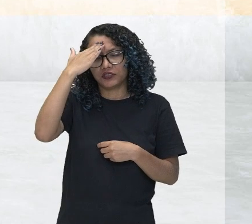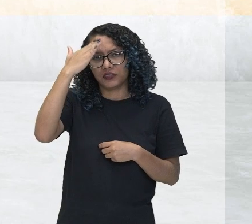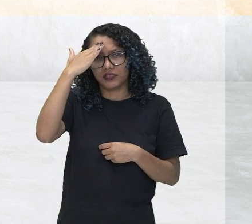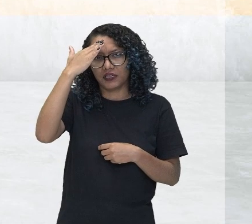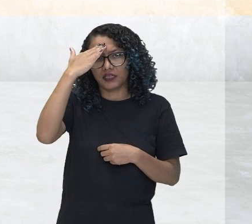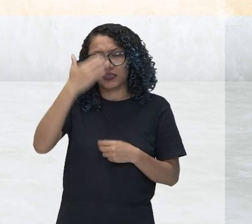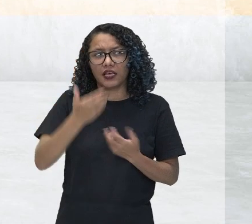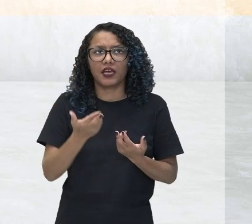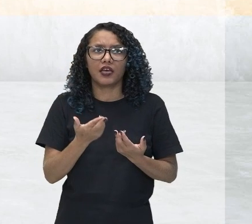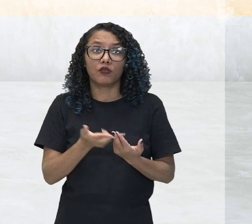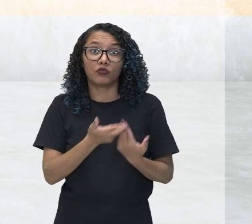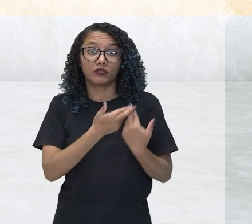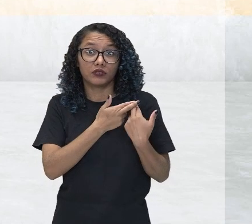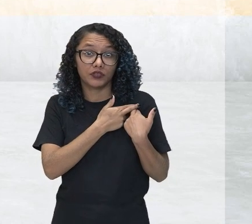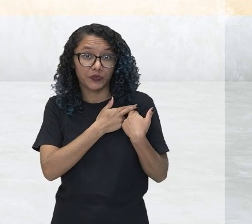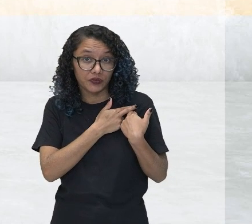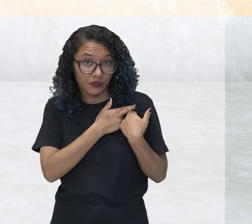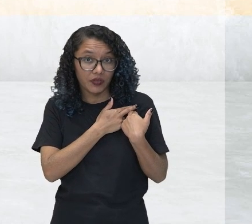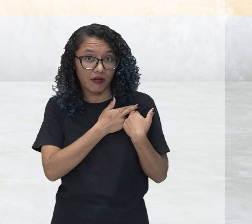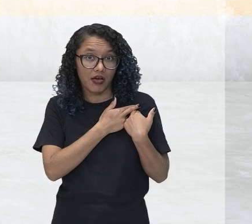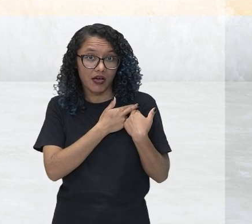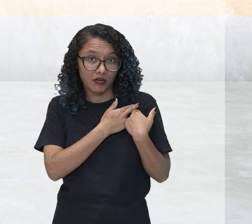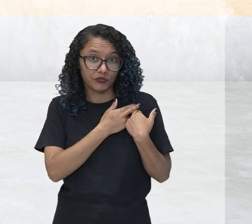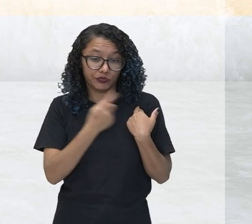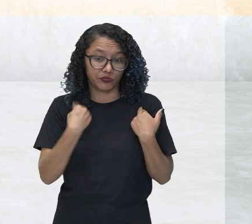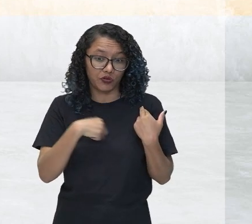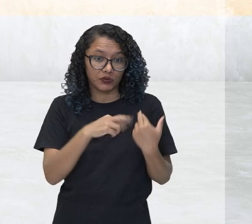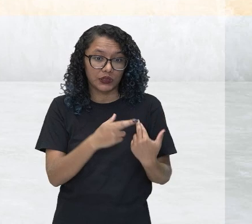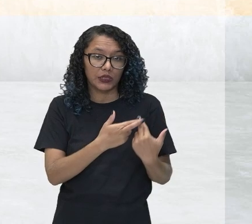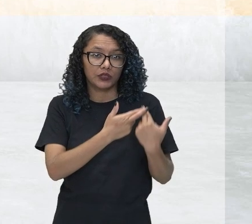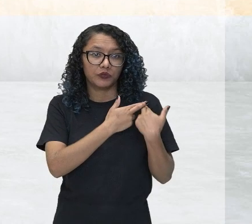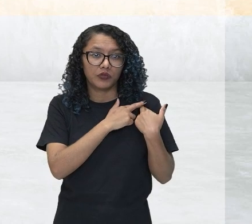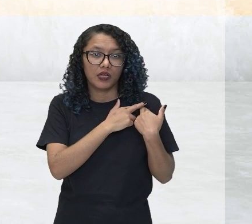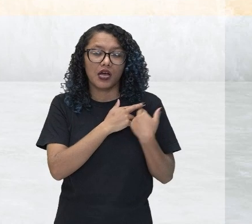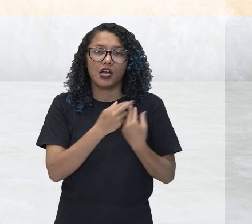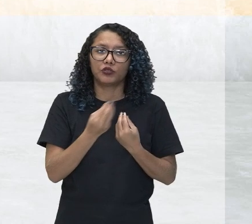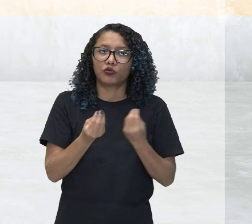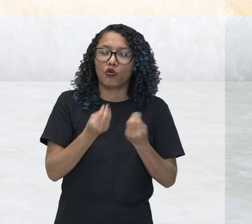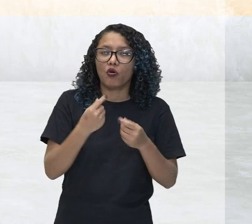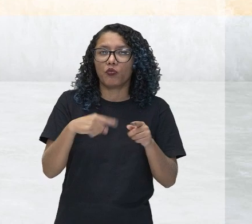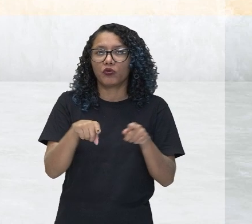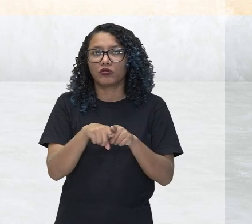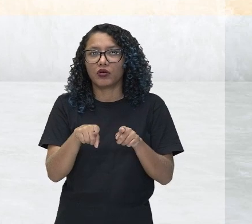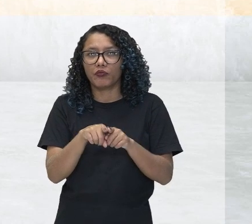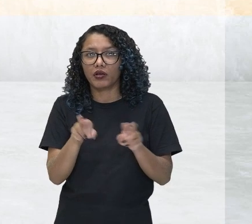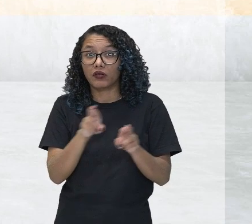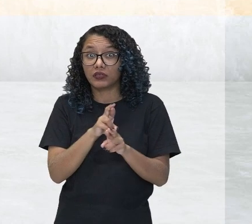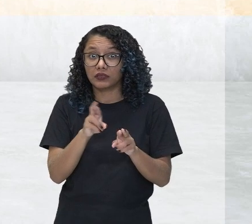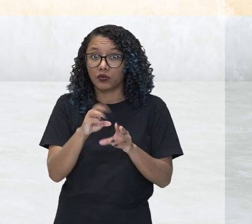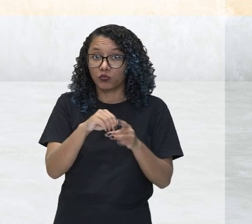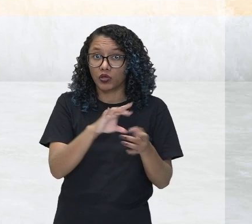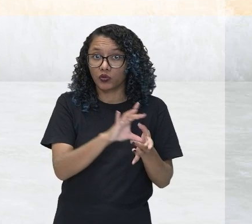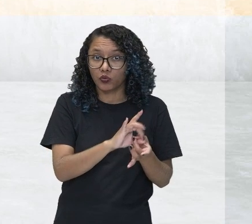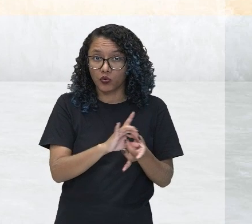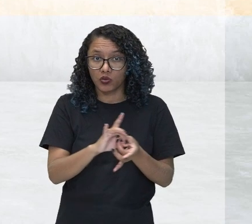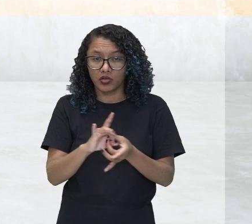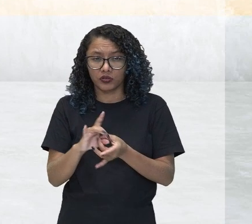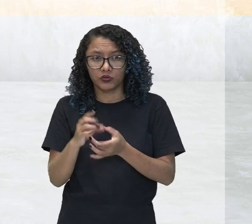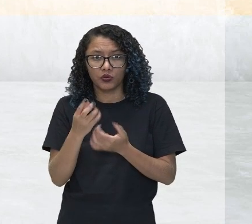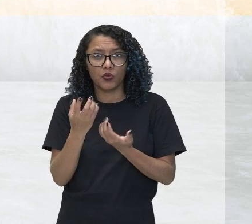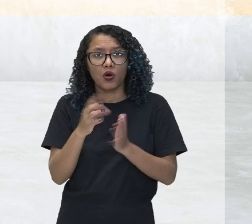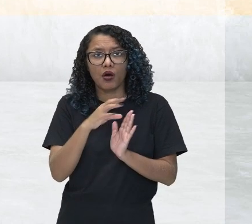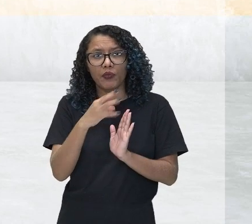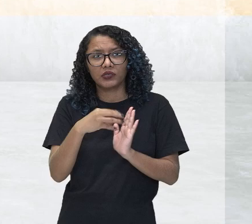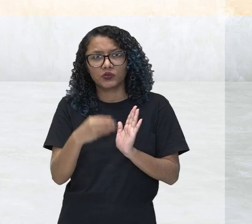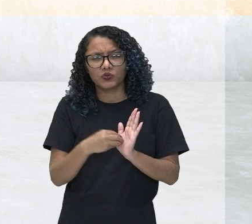papel, como é que nós nos situamos, como é que são as relações dentro do contexto amazônico também,